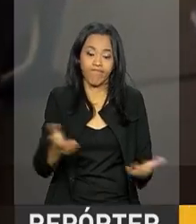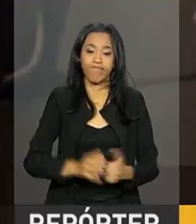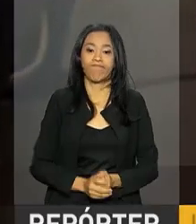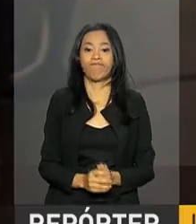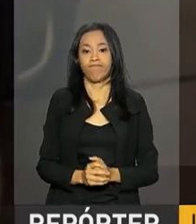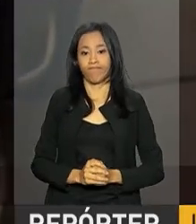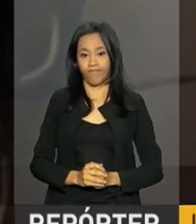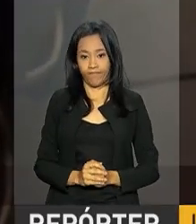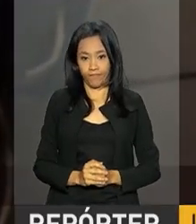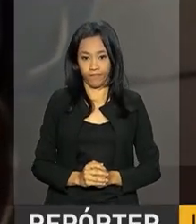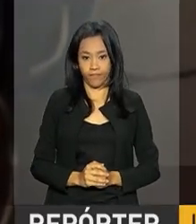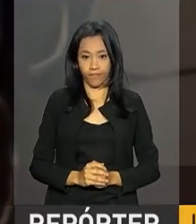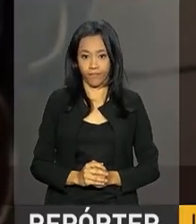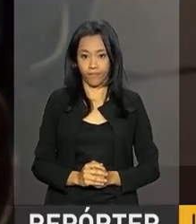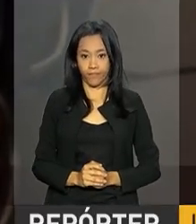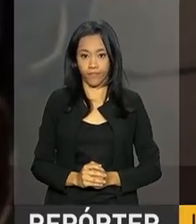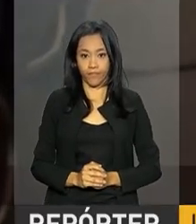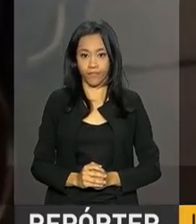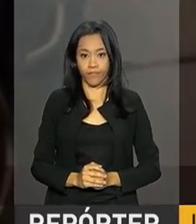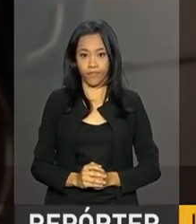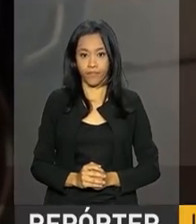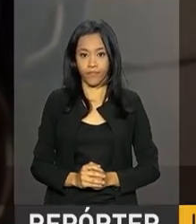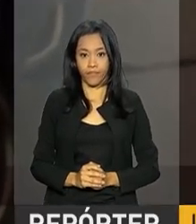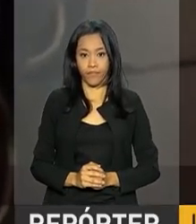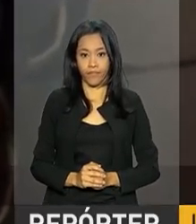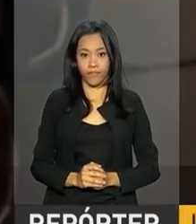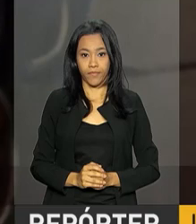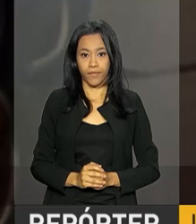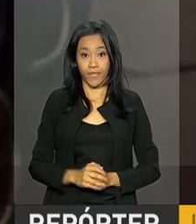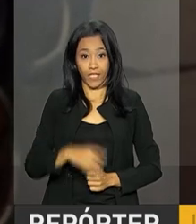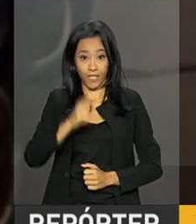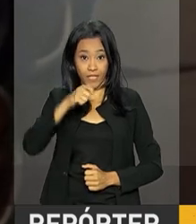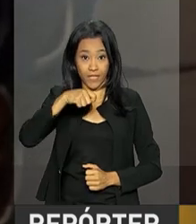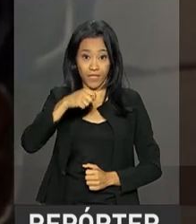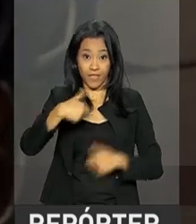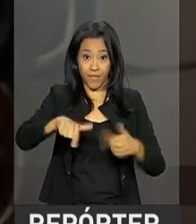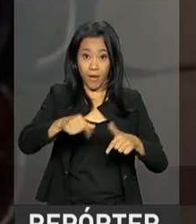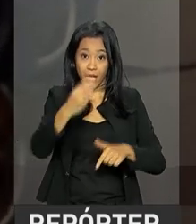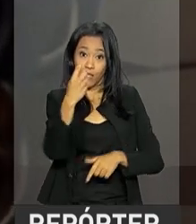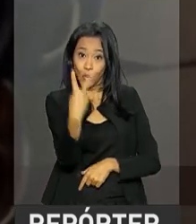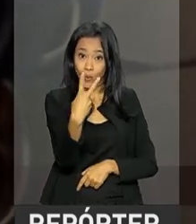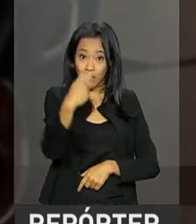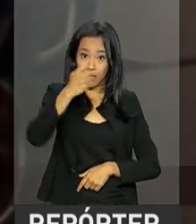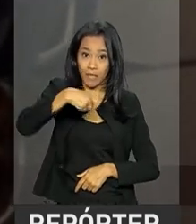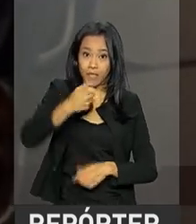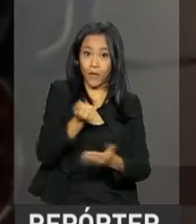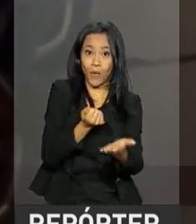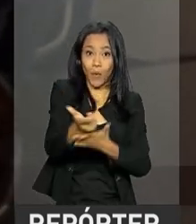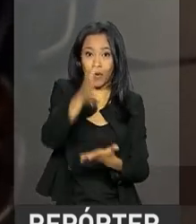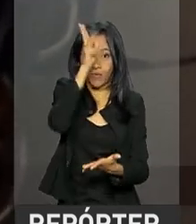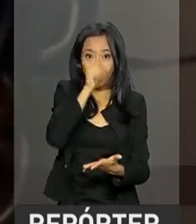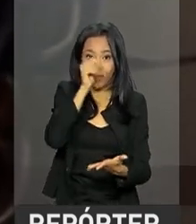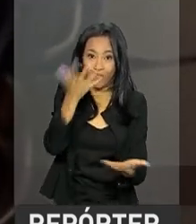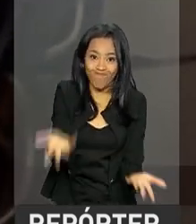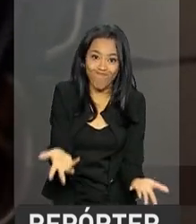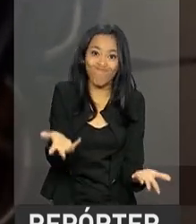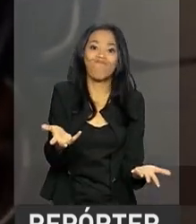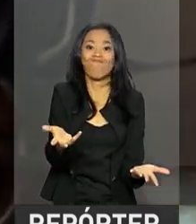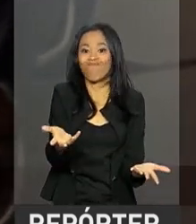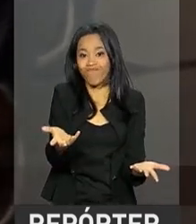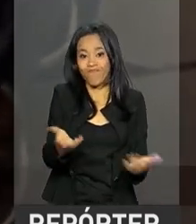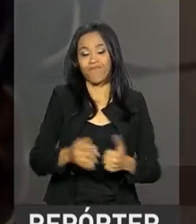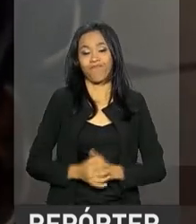pollo, tinha que praticamente trabalhar 2 meses. Para comprar